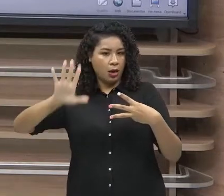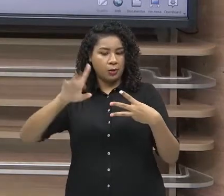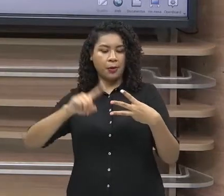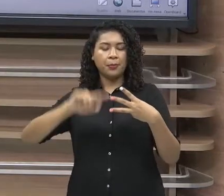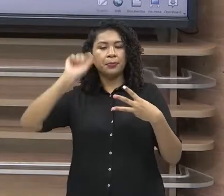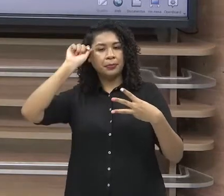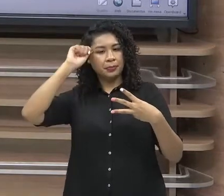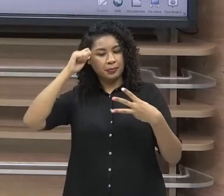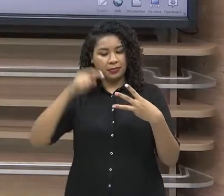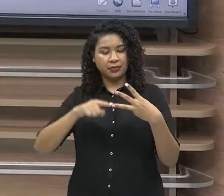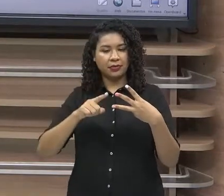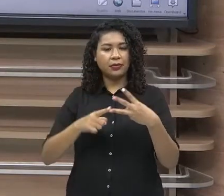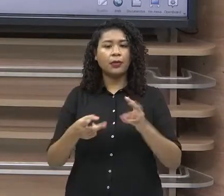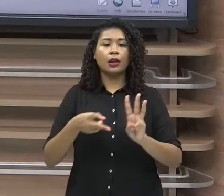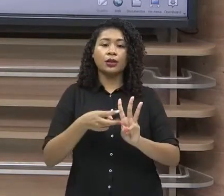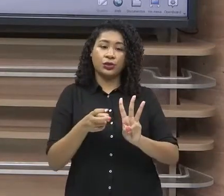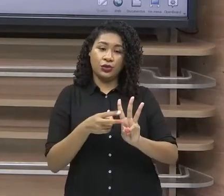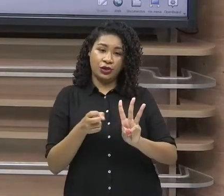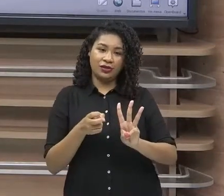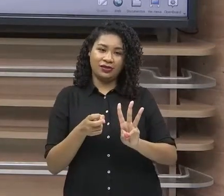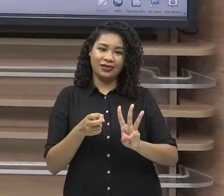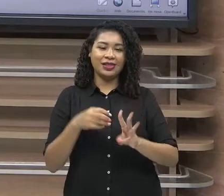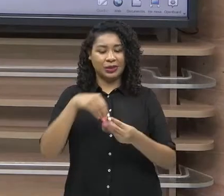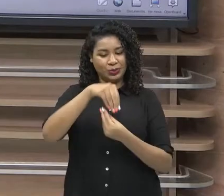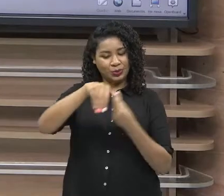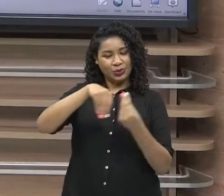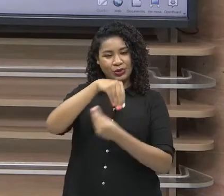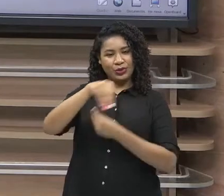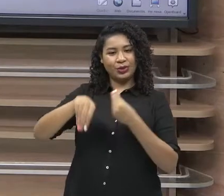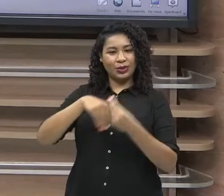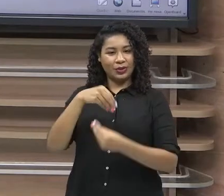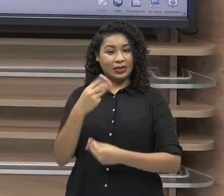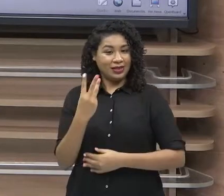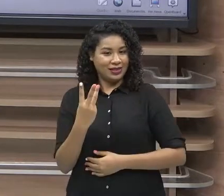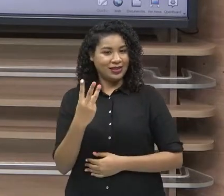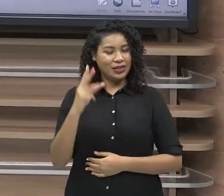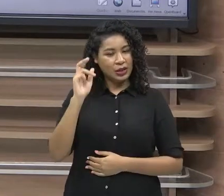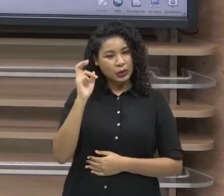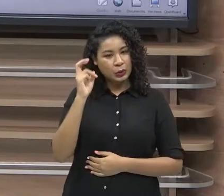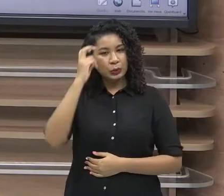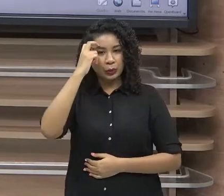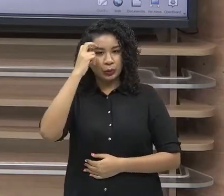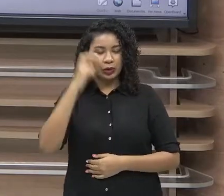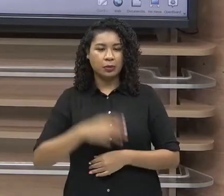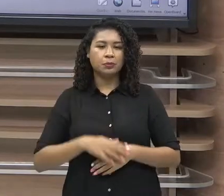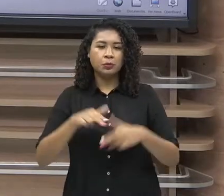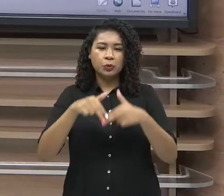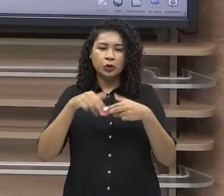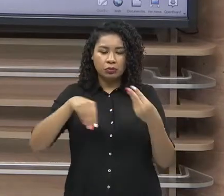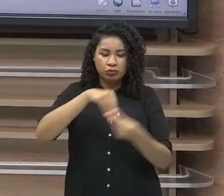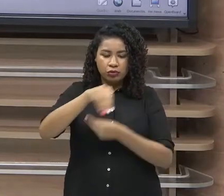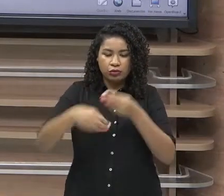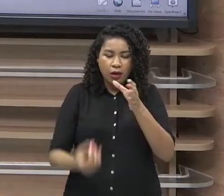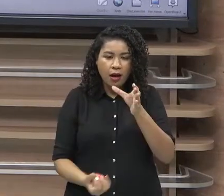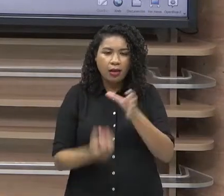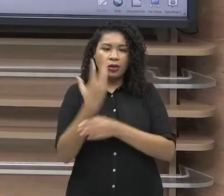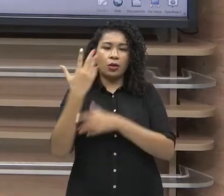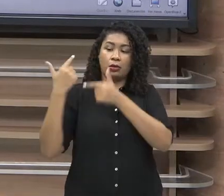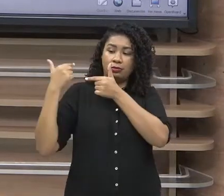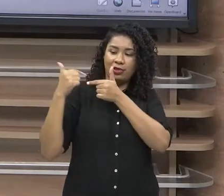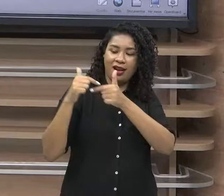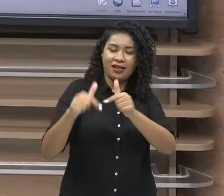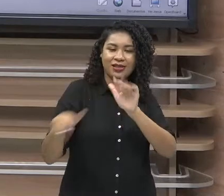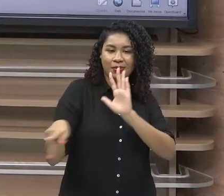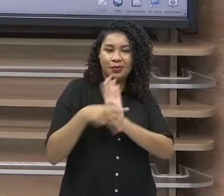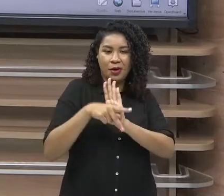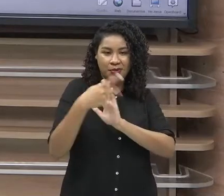europeia, certo? E africana. Então a partir daí a nossa cultura, as nossas tradições se